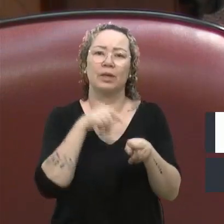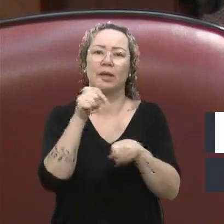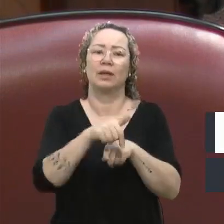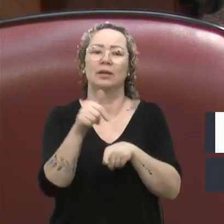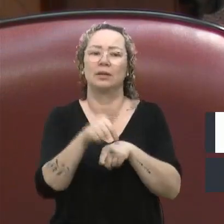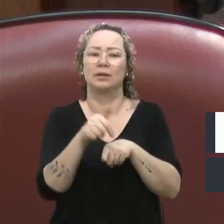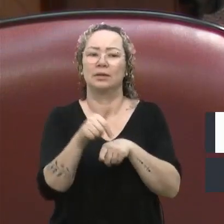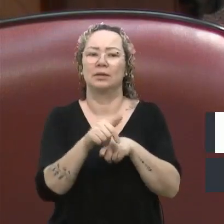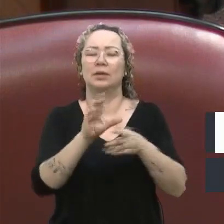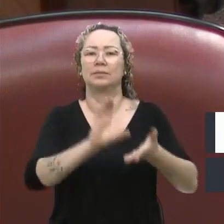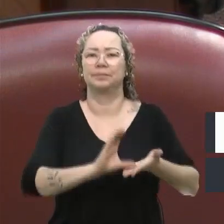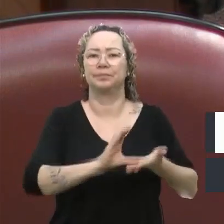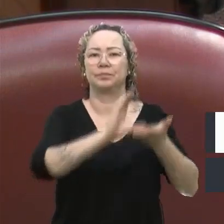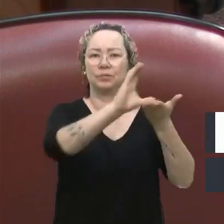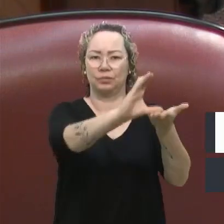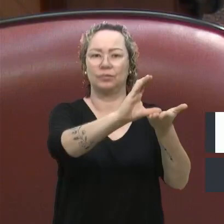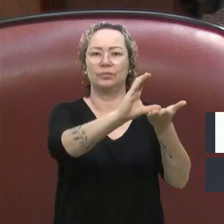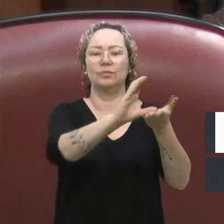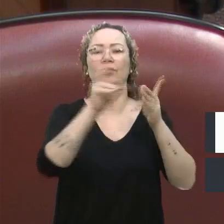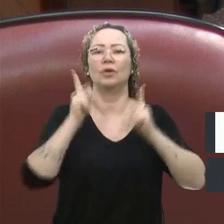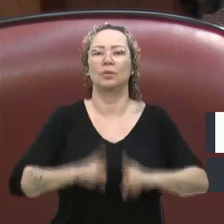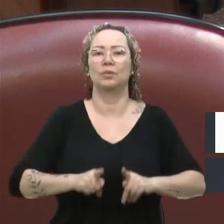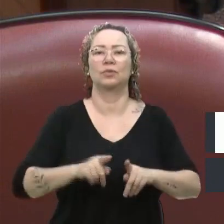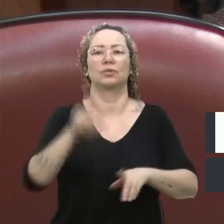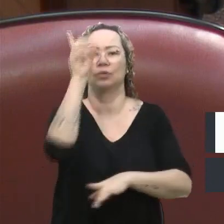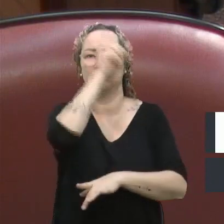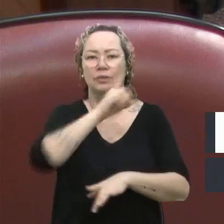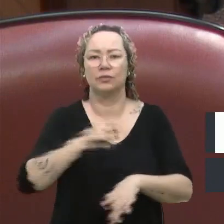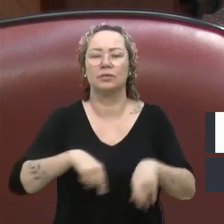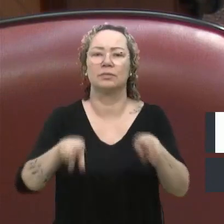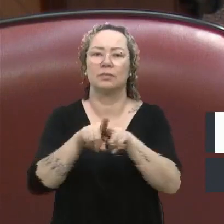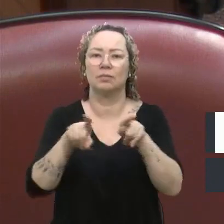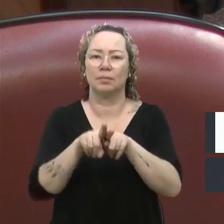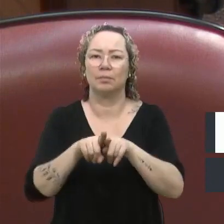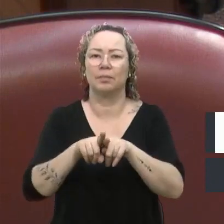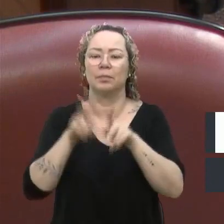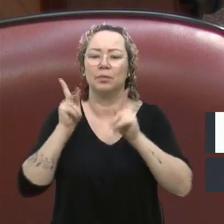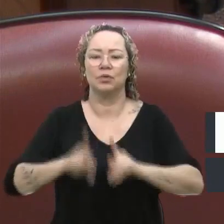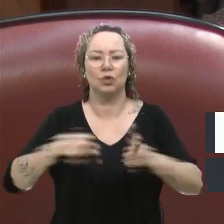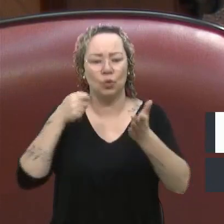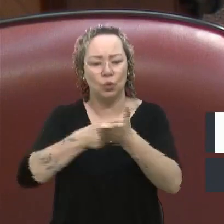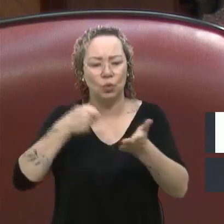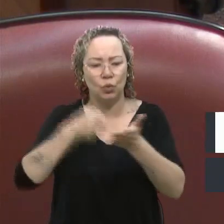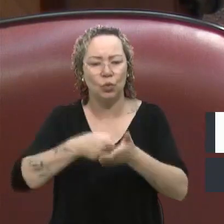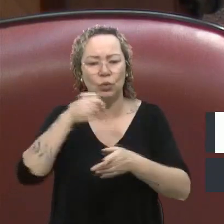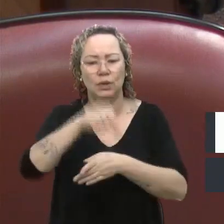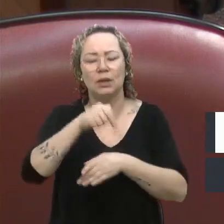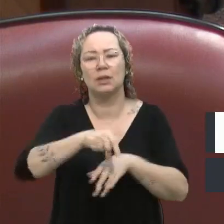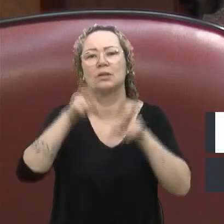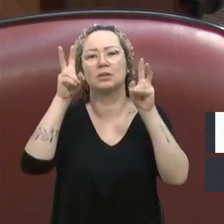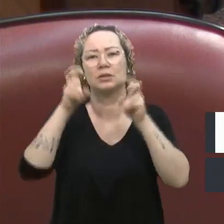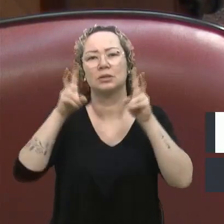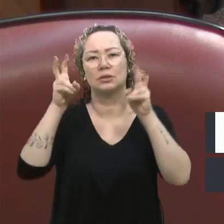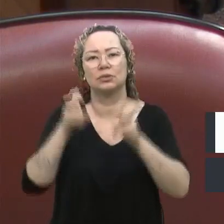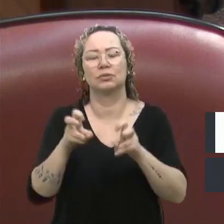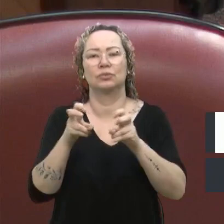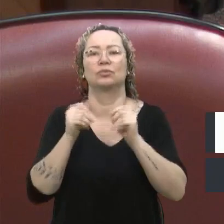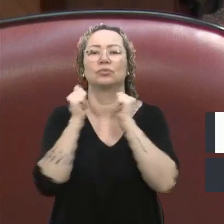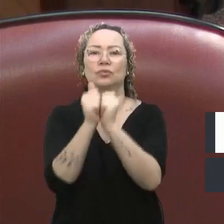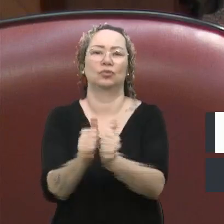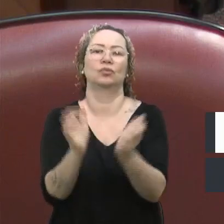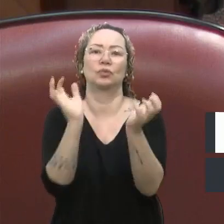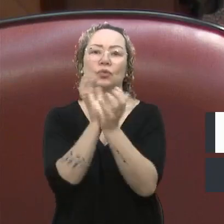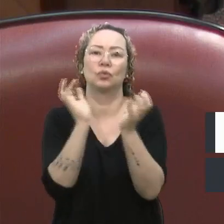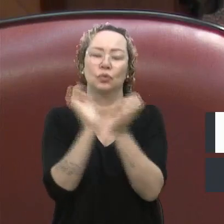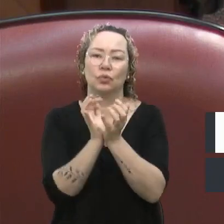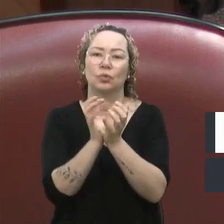outro momento o senhor José Reis, também um batalhador, um lutador por esta bandeira, com a sua equipe enxuta que